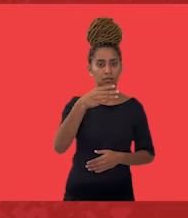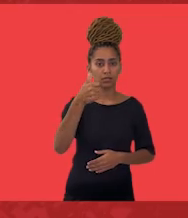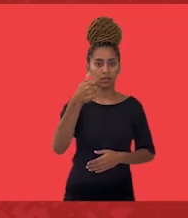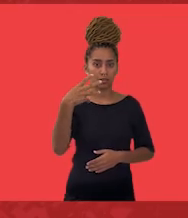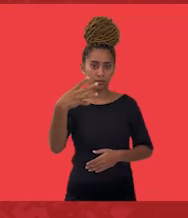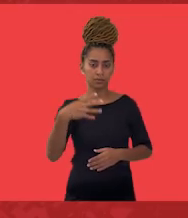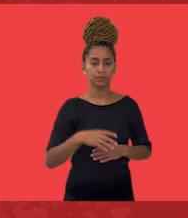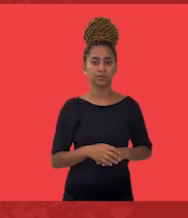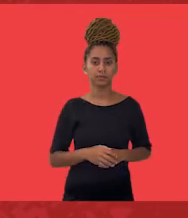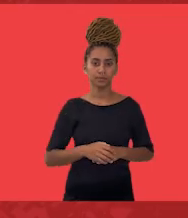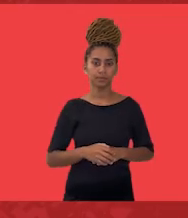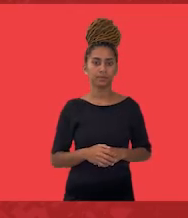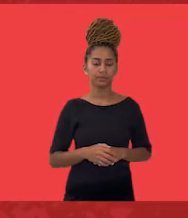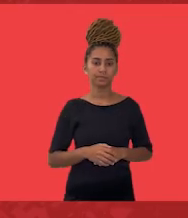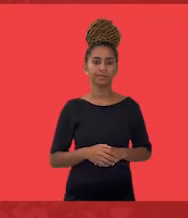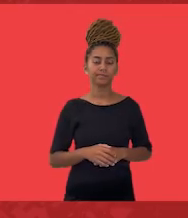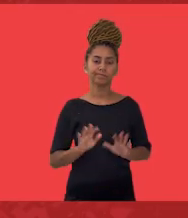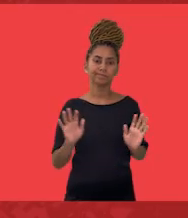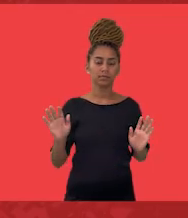olhos e imagina.